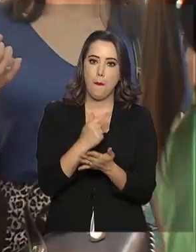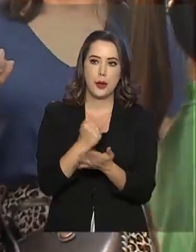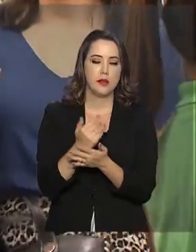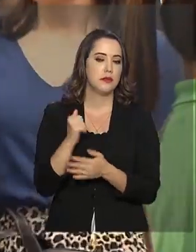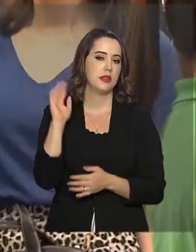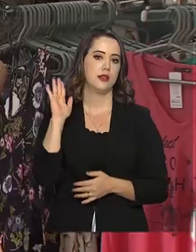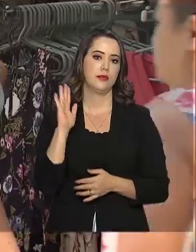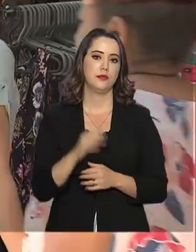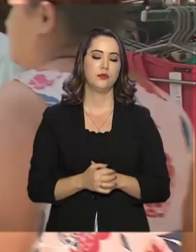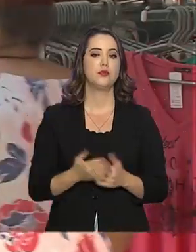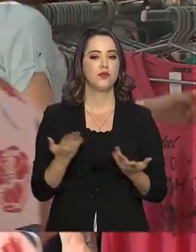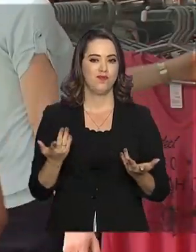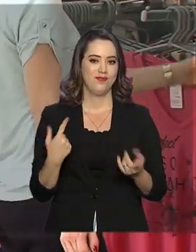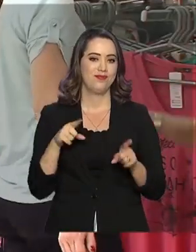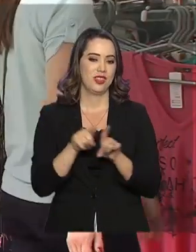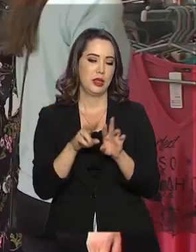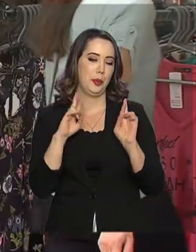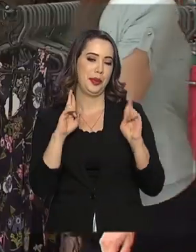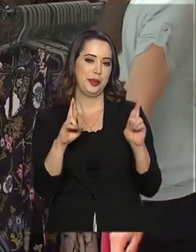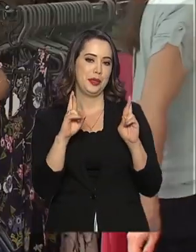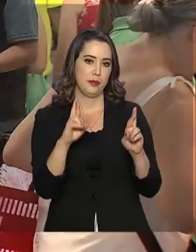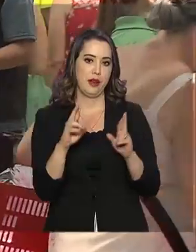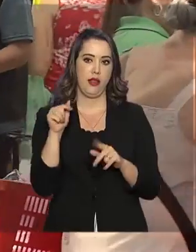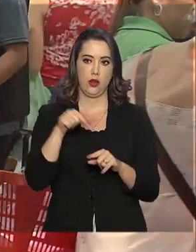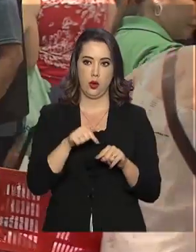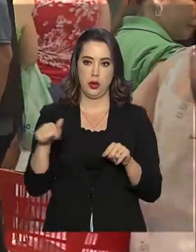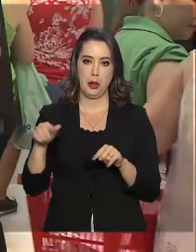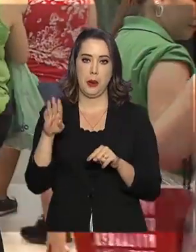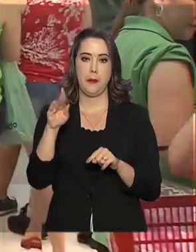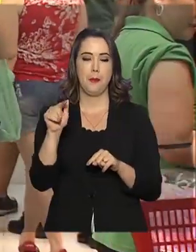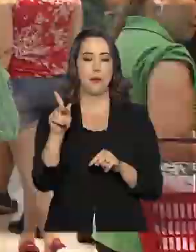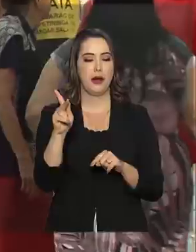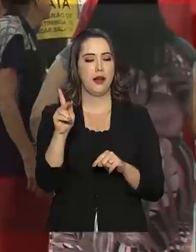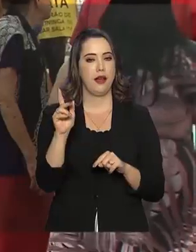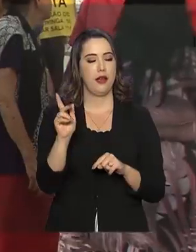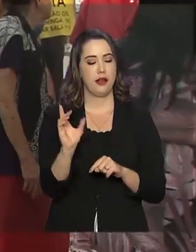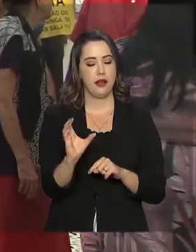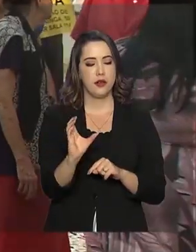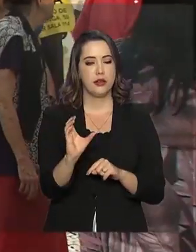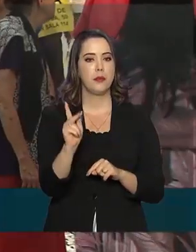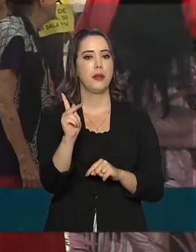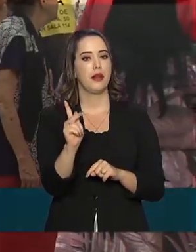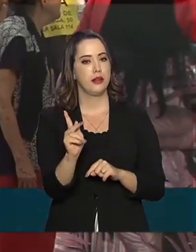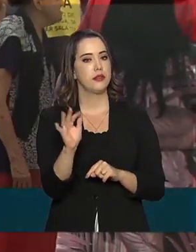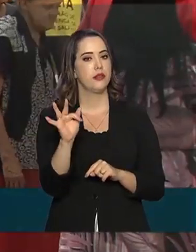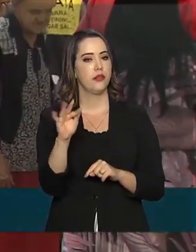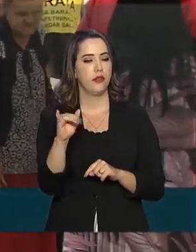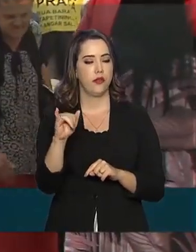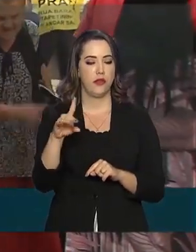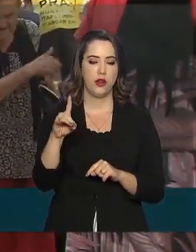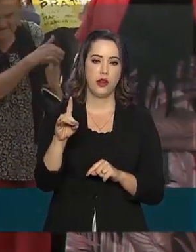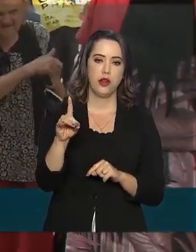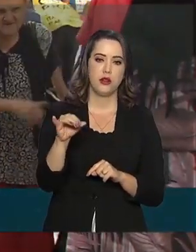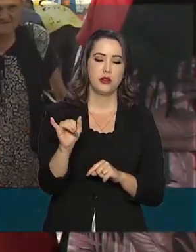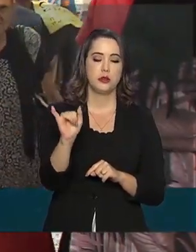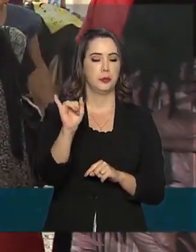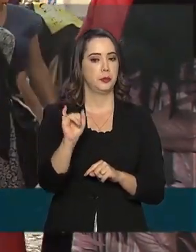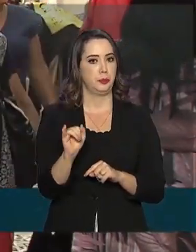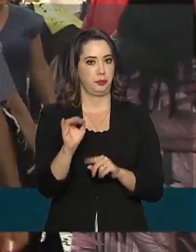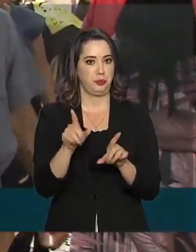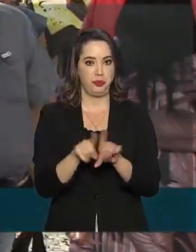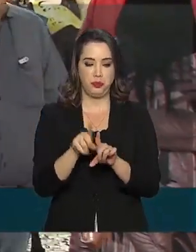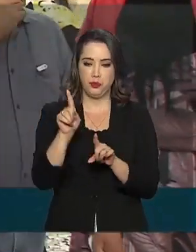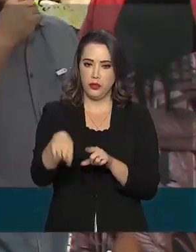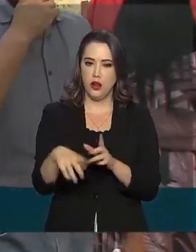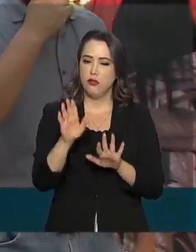mais no Natal. E na tão esperada Black Friday, agora em novembro. Tradicionalmente, nessa época do ano, o comércio costuma contratar